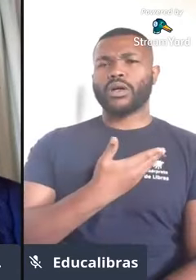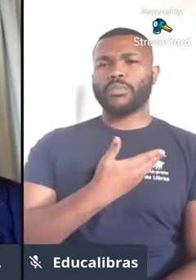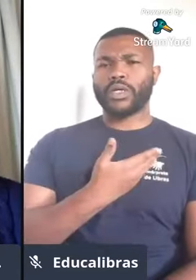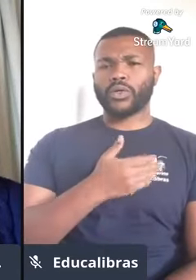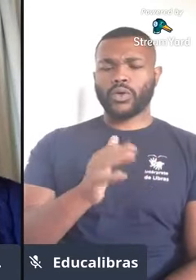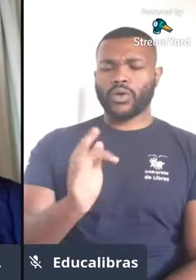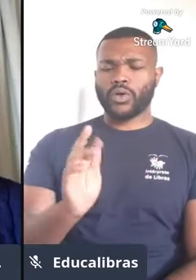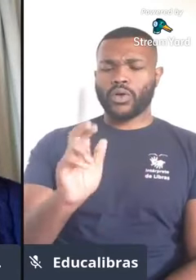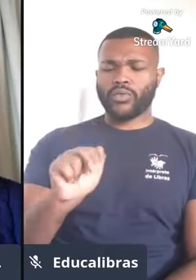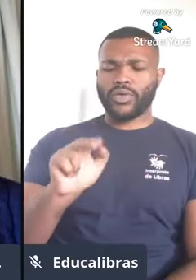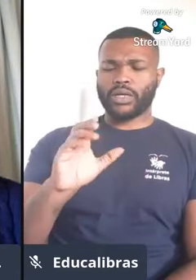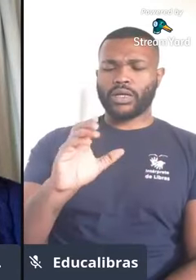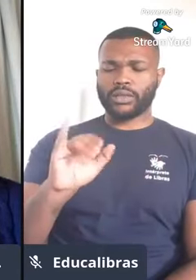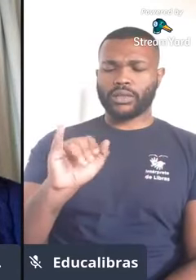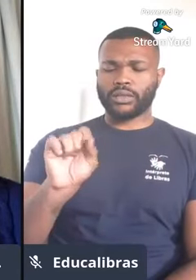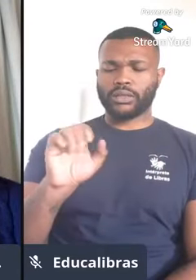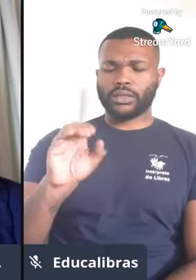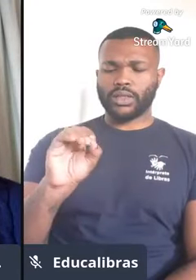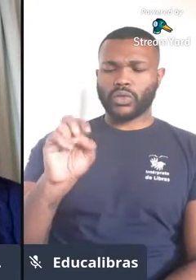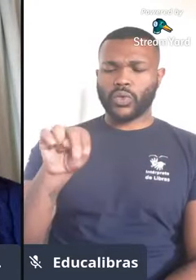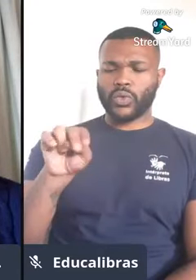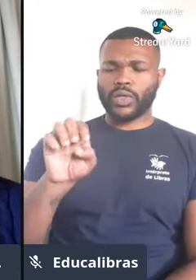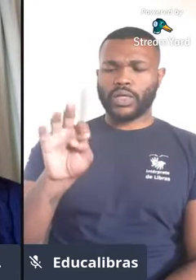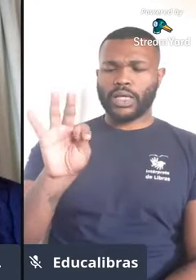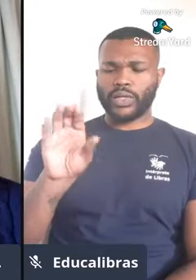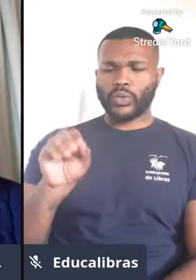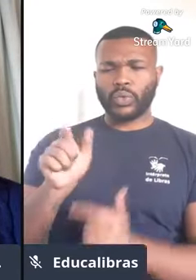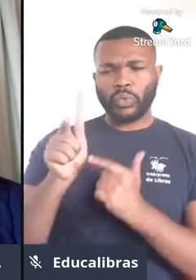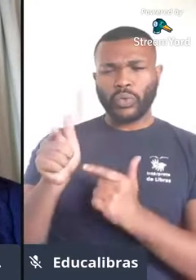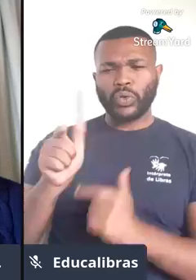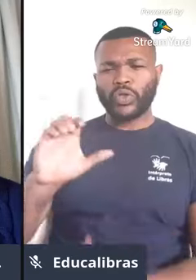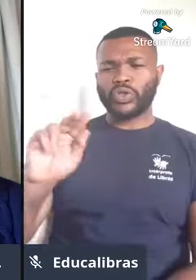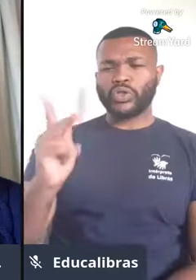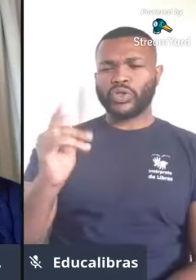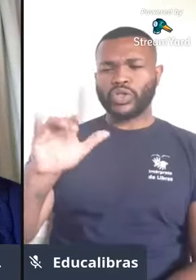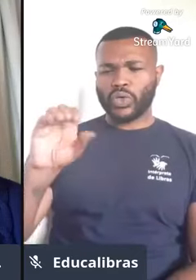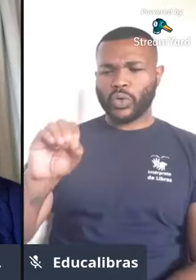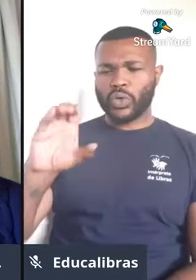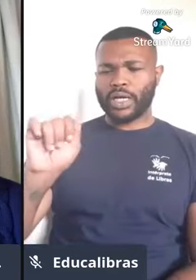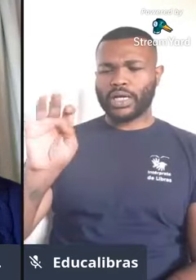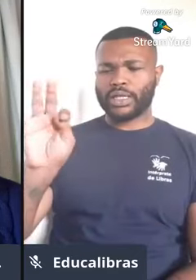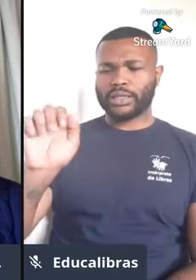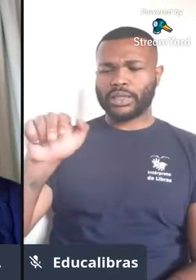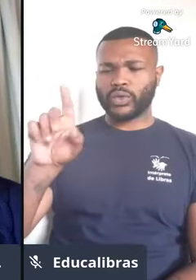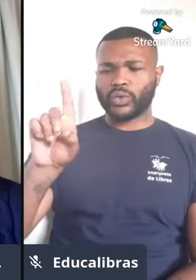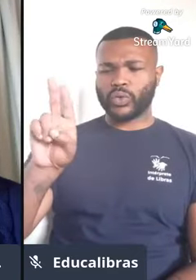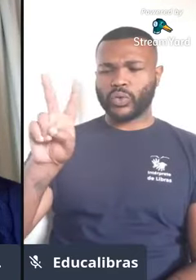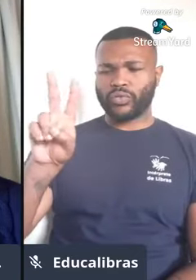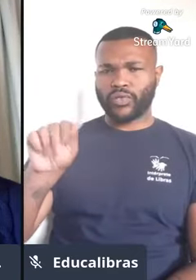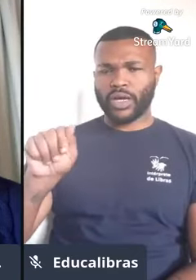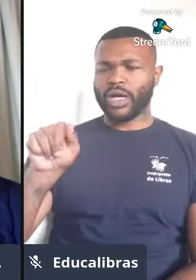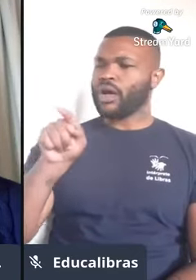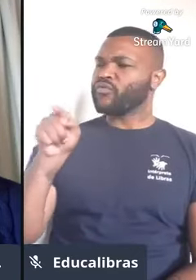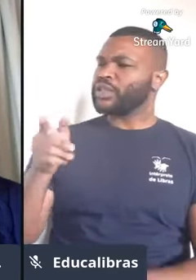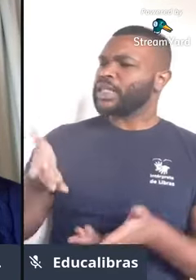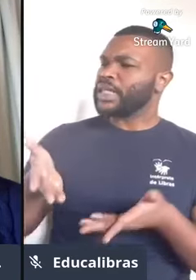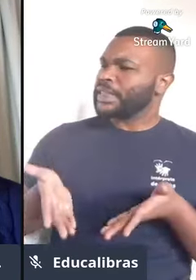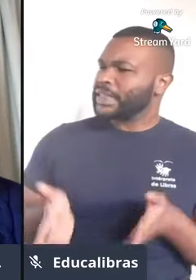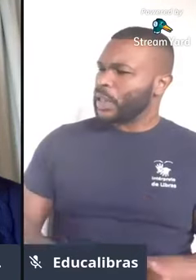Rodrigues Neto, o famoso Chico Catanduva, que está nos acompanhando ali lá de Catanduva. Carl, você é de Dracena, você jogou